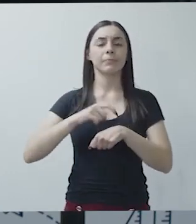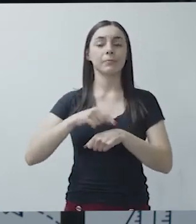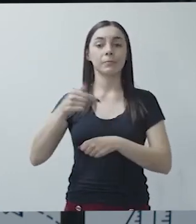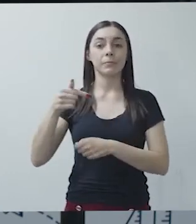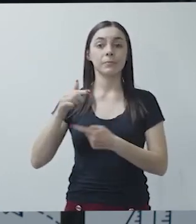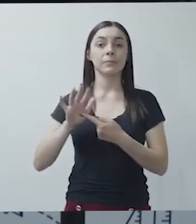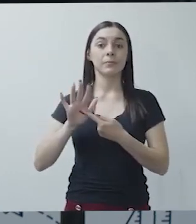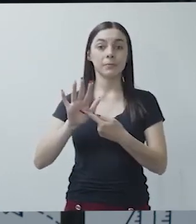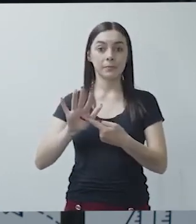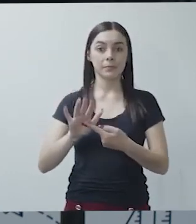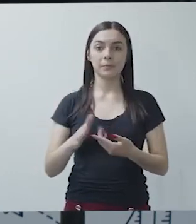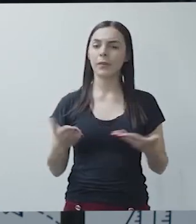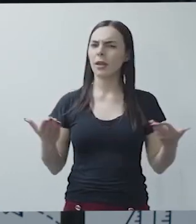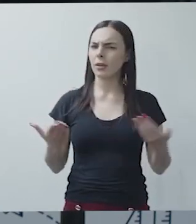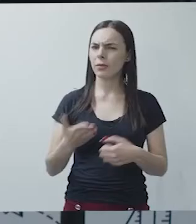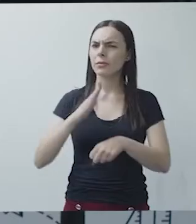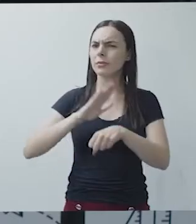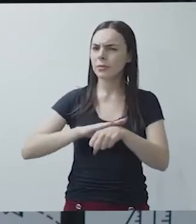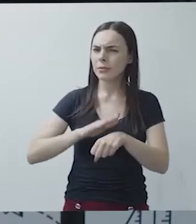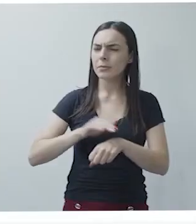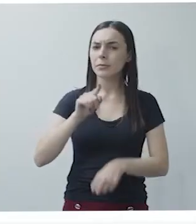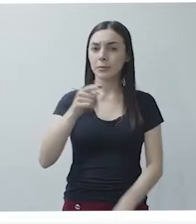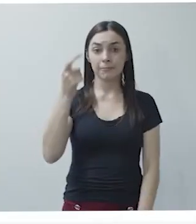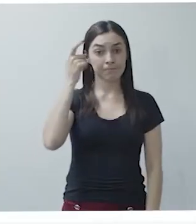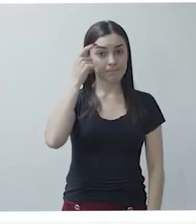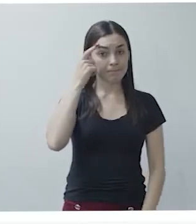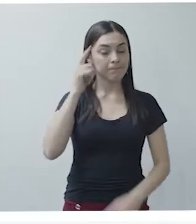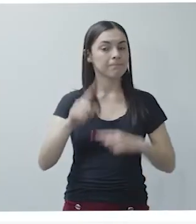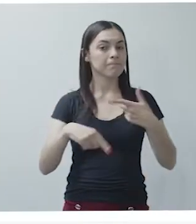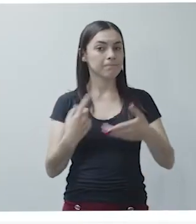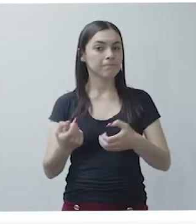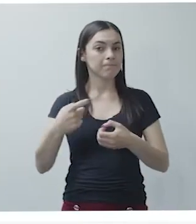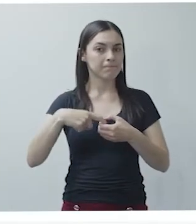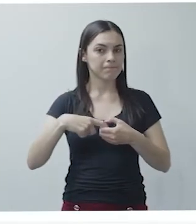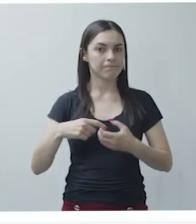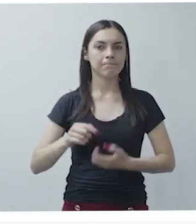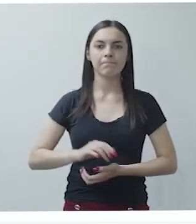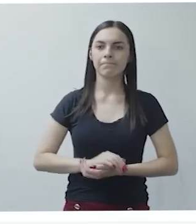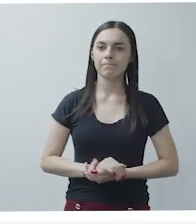7 horas? Eu vou dar um tempo para vocês pensarem e eu já retorno.